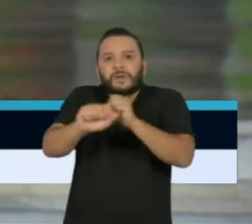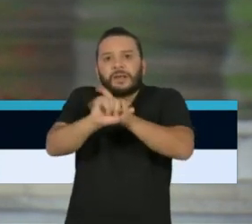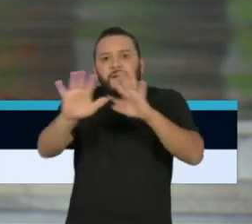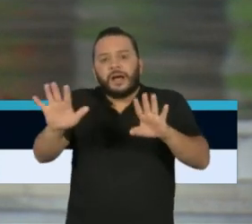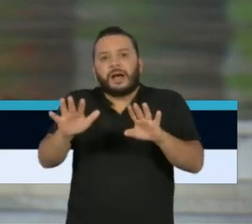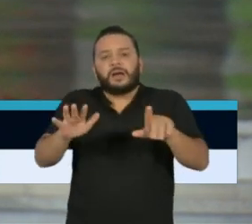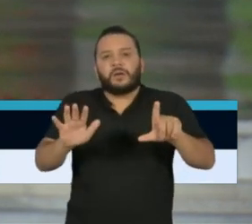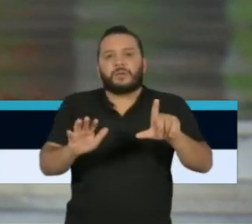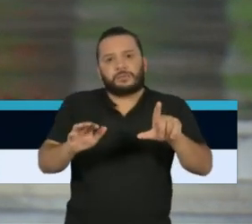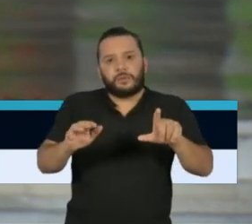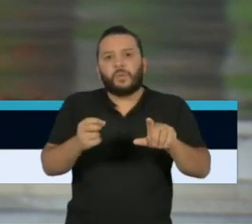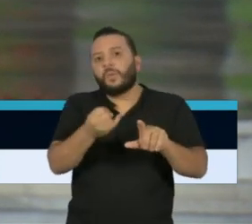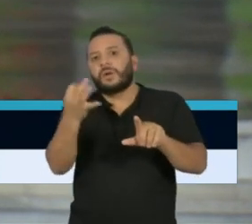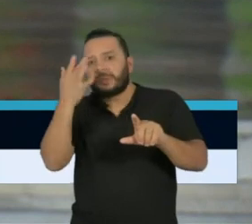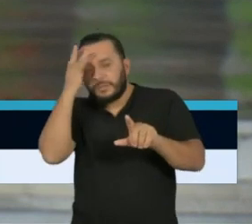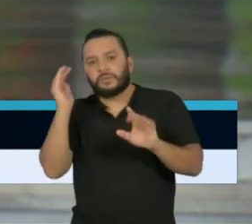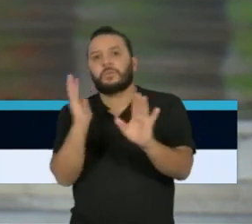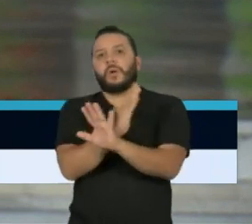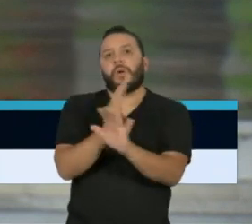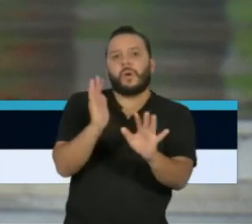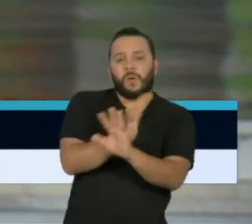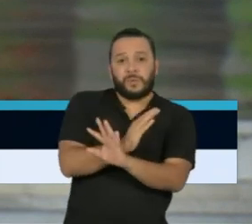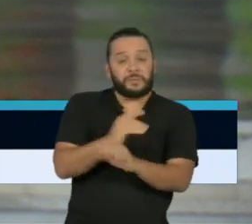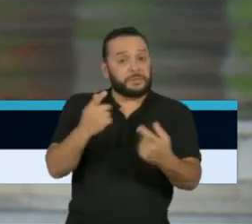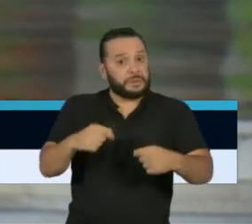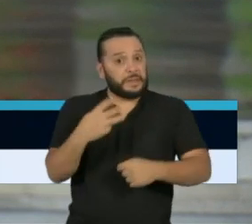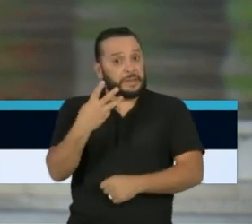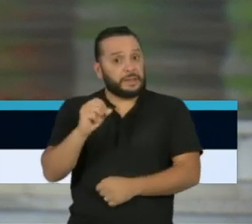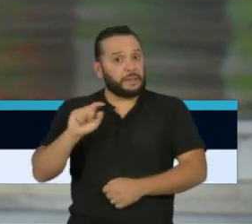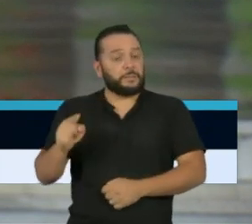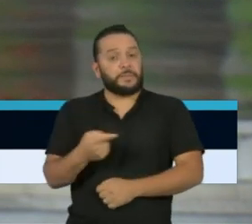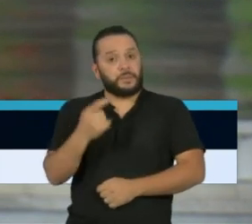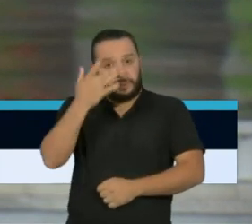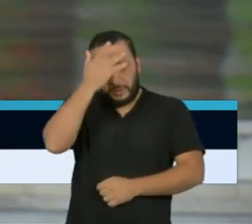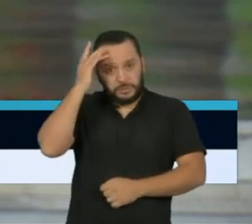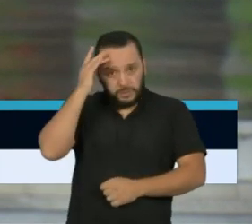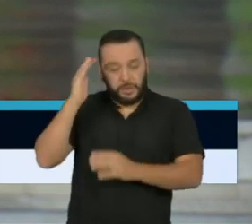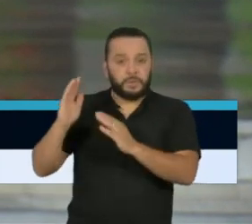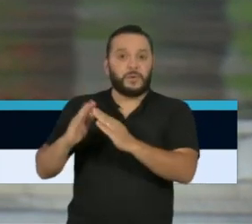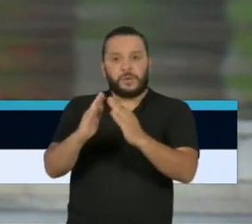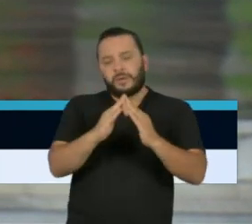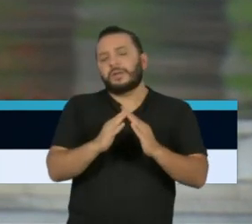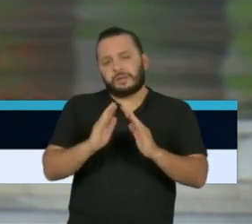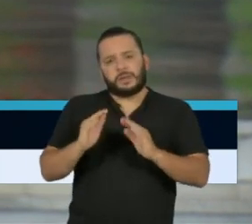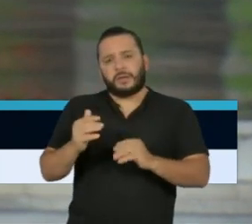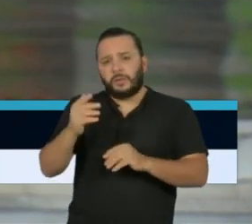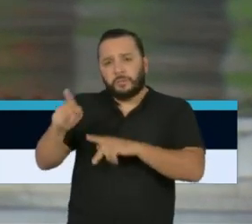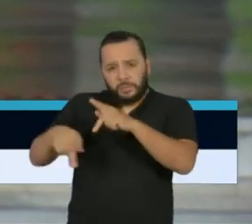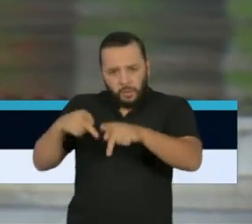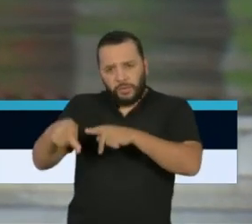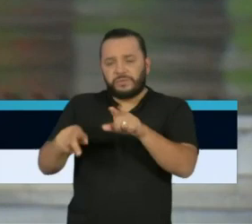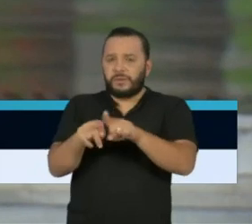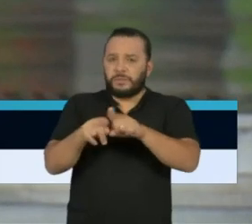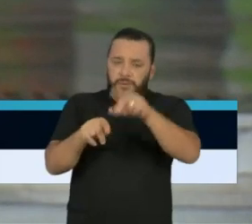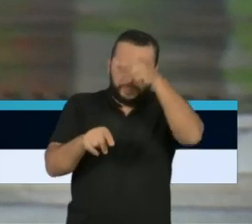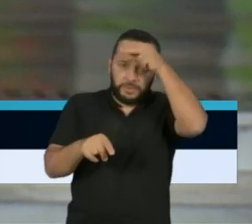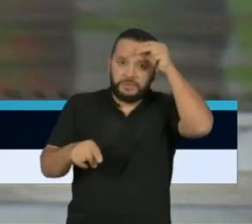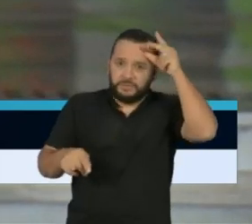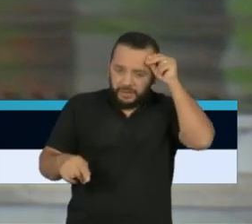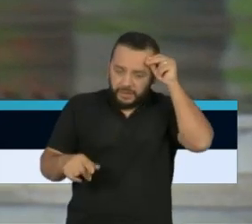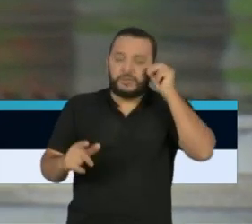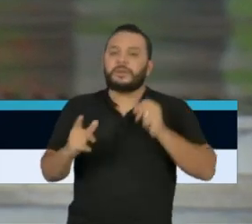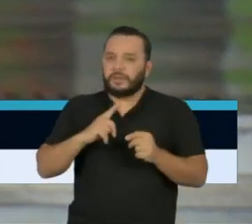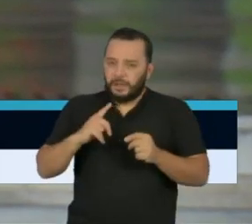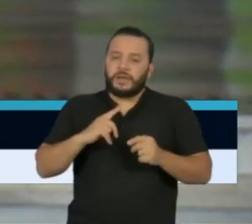do que 30.000 habitantes. Então, os cidadãos e os prefeitos vão ter acesso a essa informação no mesmo momento que a gente tiver